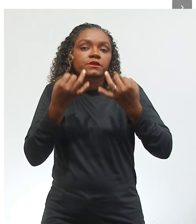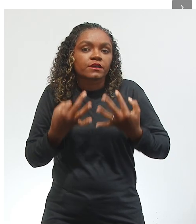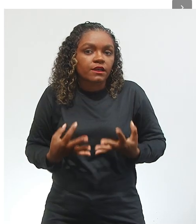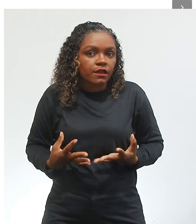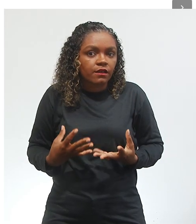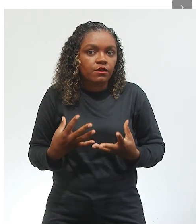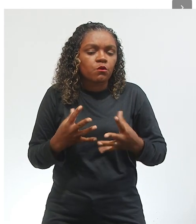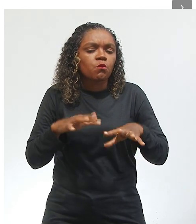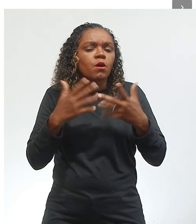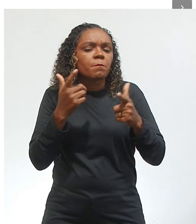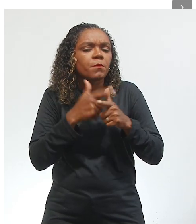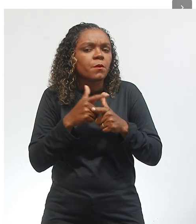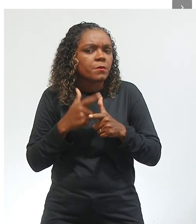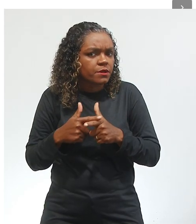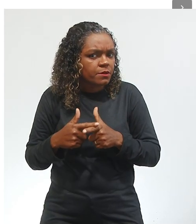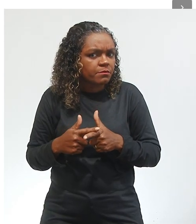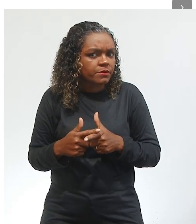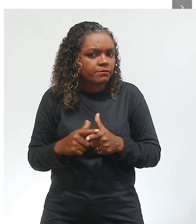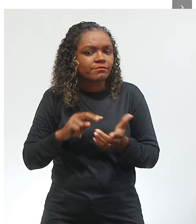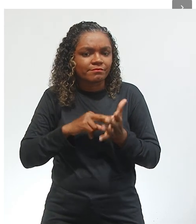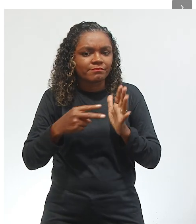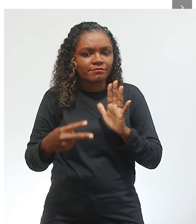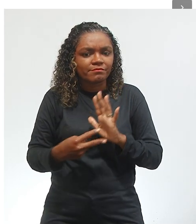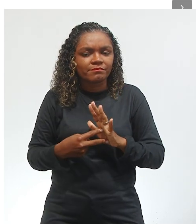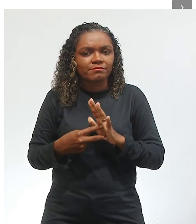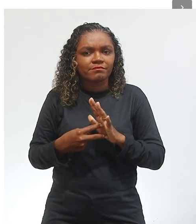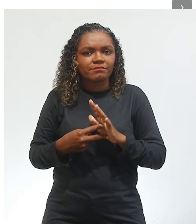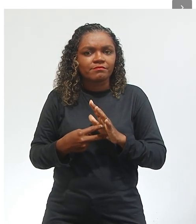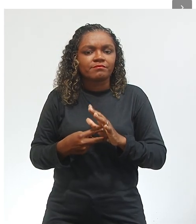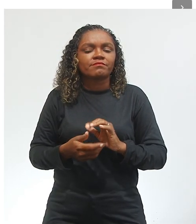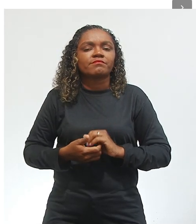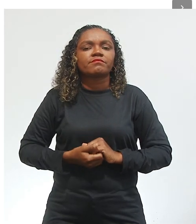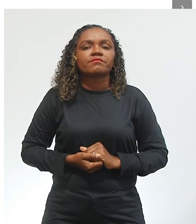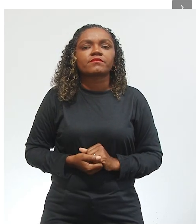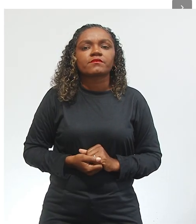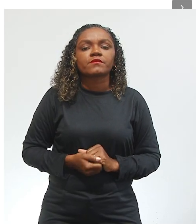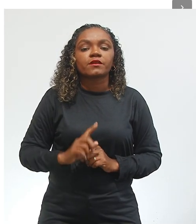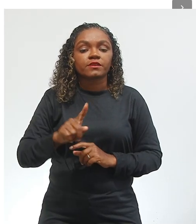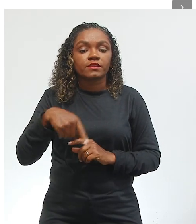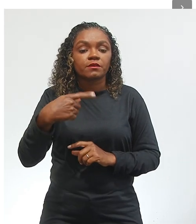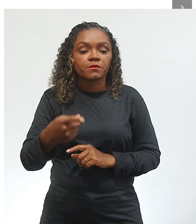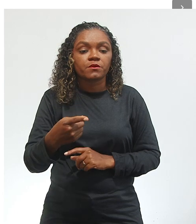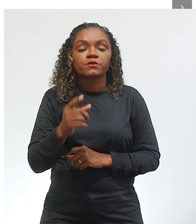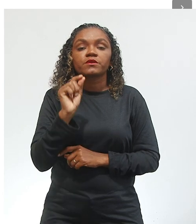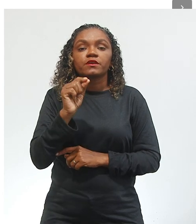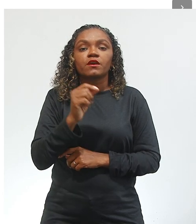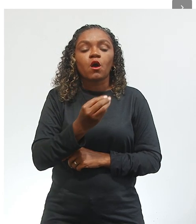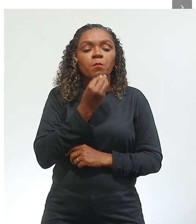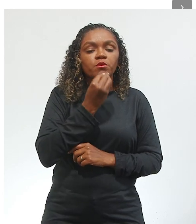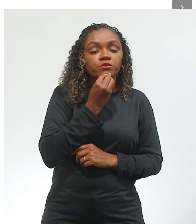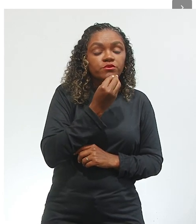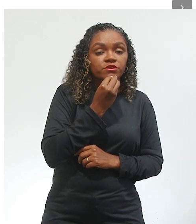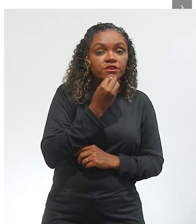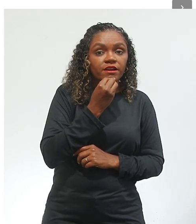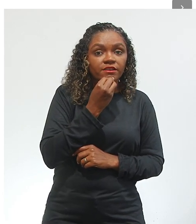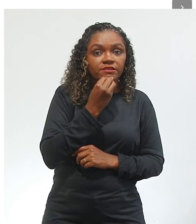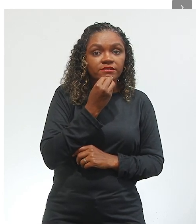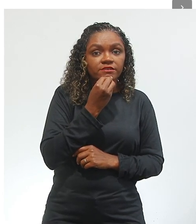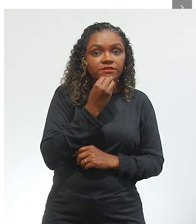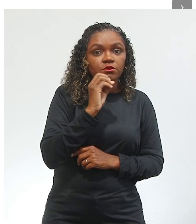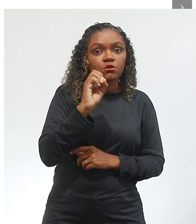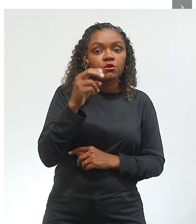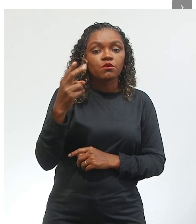os problemas que existem naquela prestação de serviço. Depois a gente vai ver as oportunidades e ameaças, né?